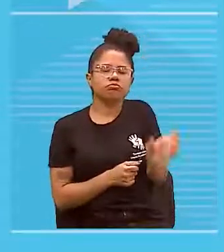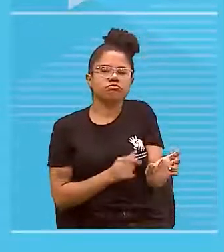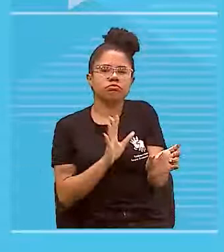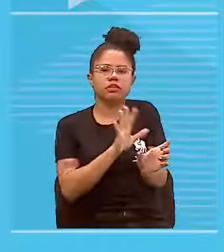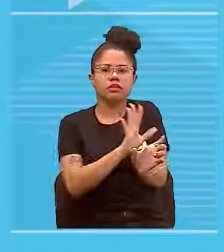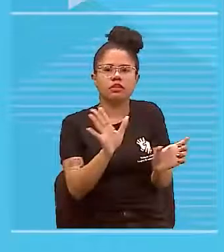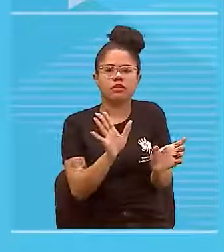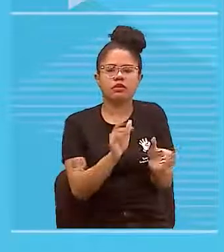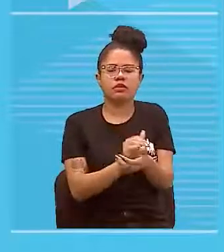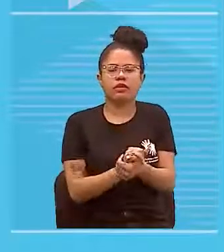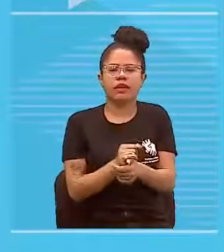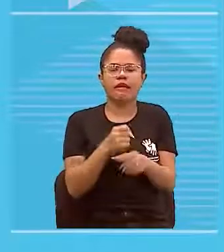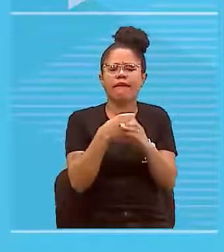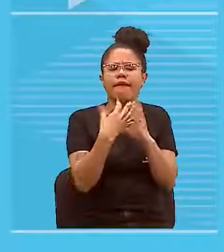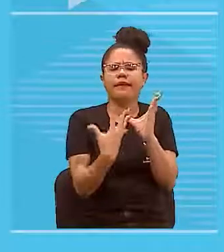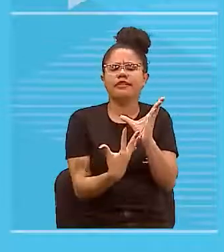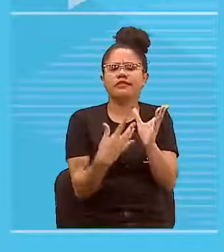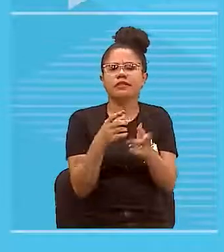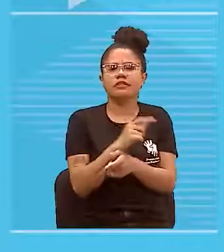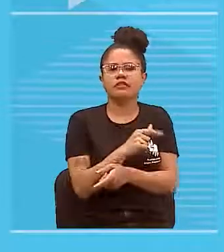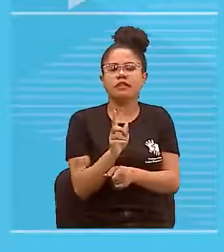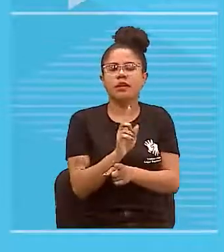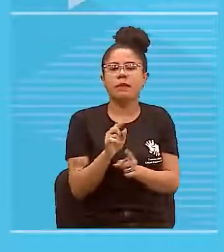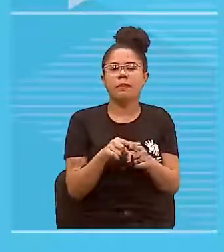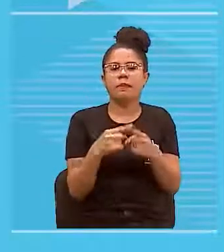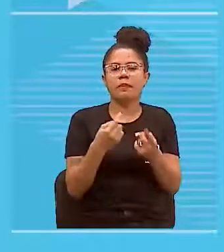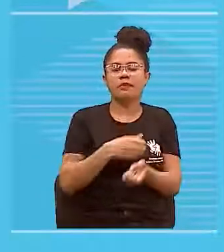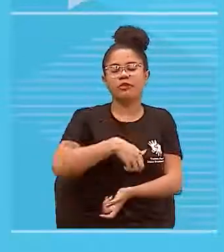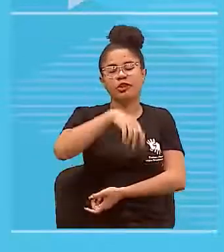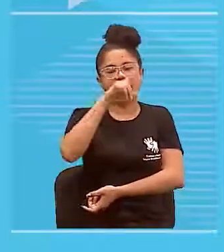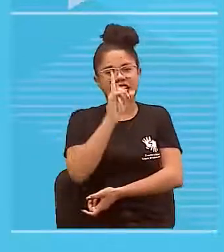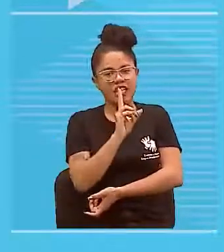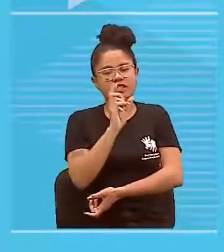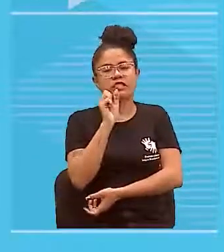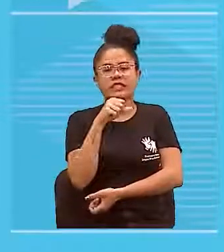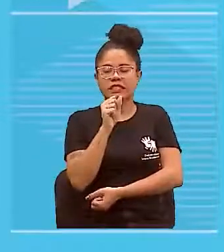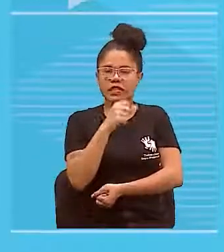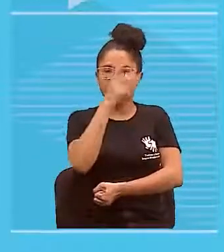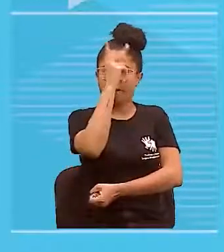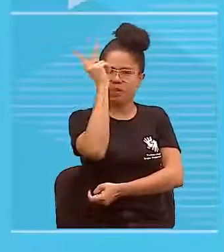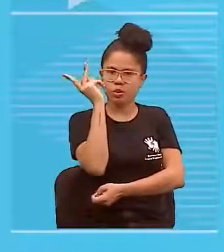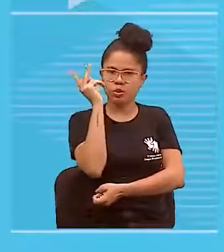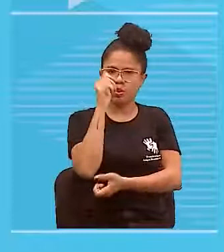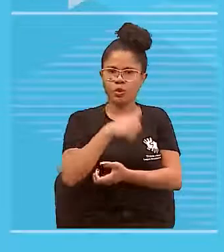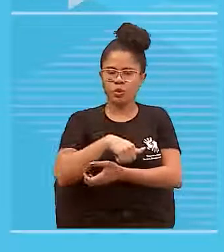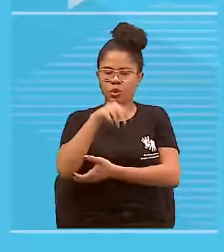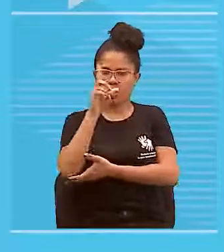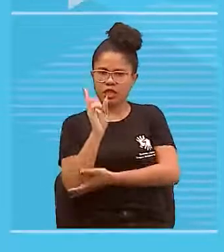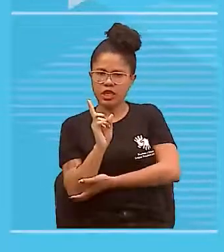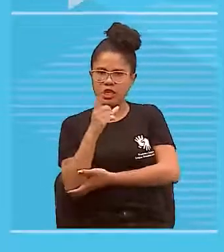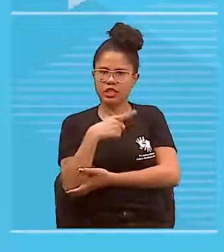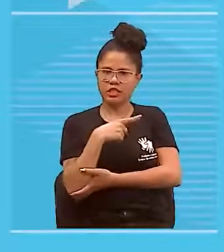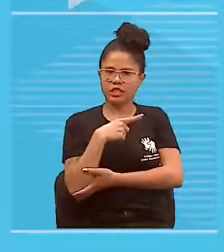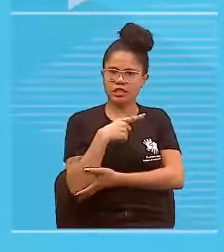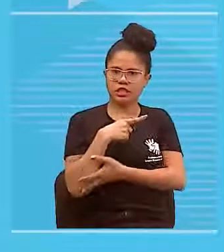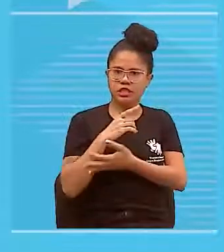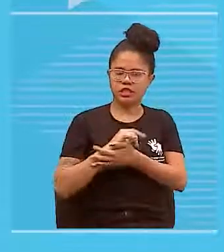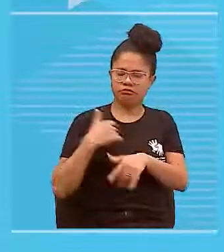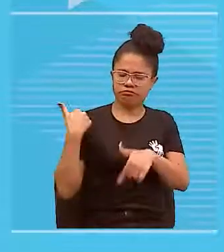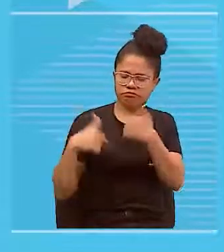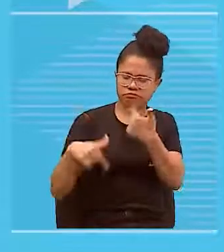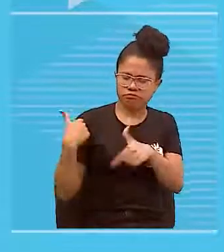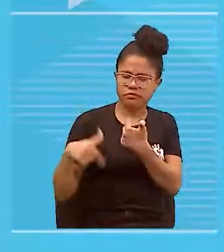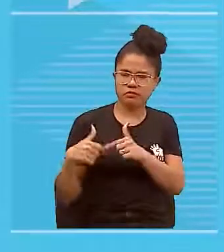Paraíba é o nordestino são brabo aquele que leva o sul das costas é